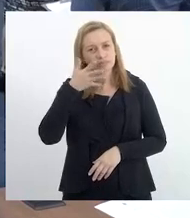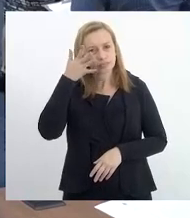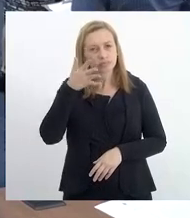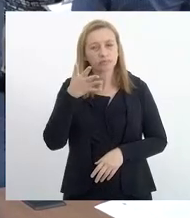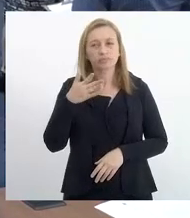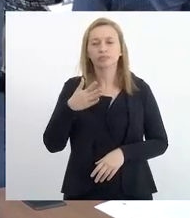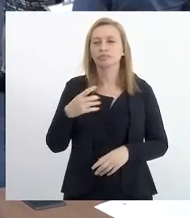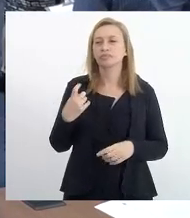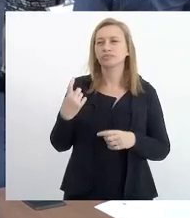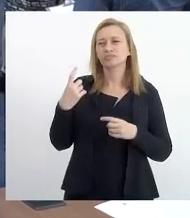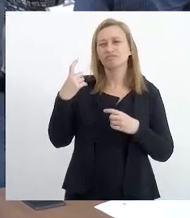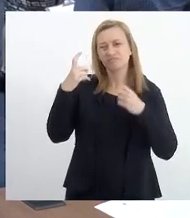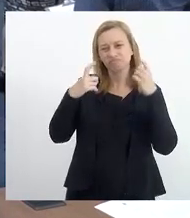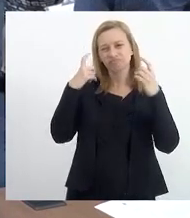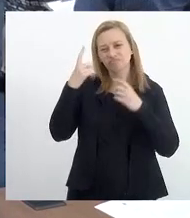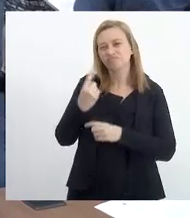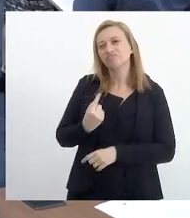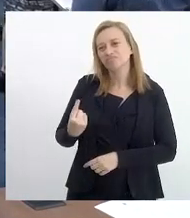muita preocupação.